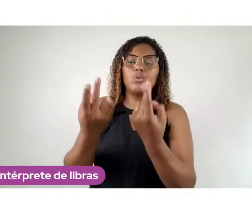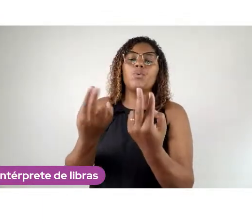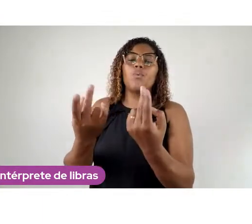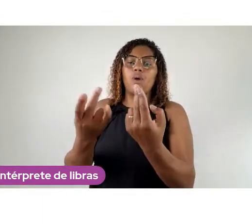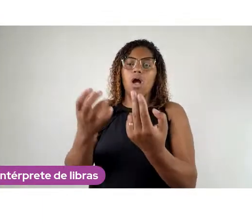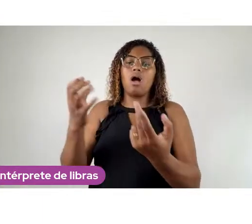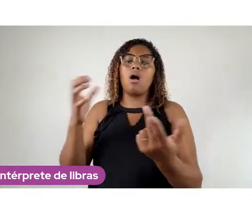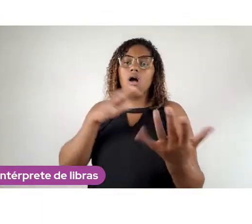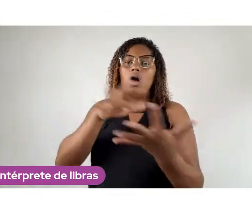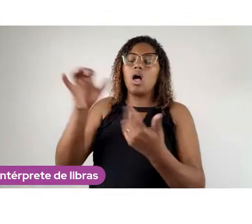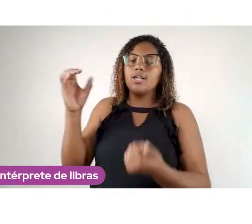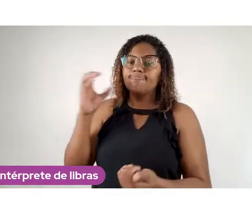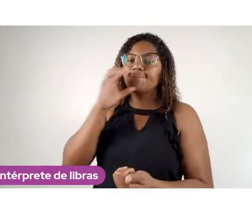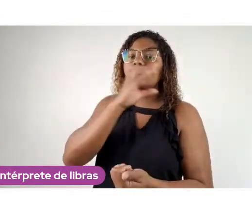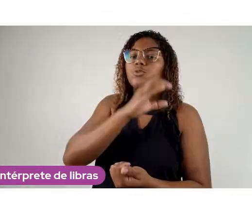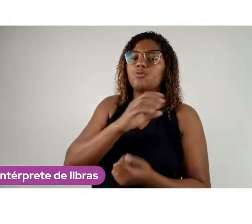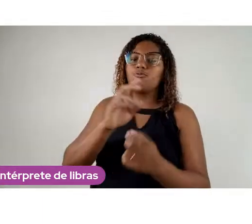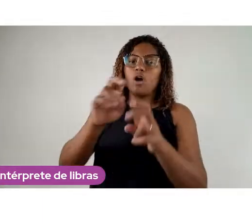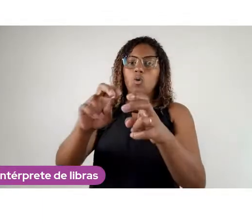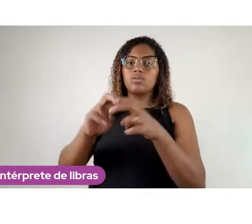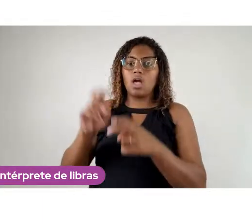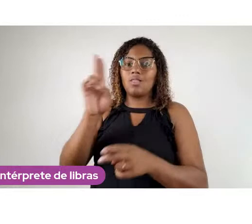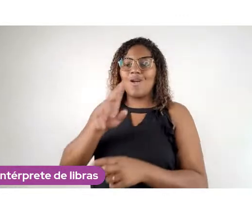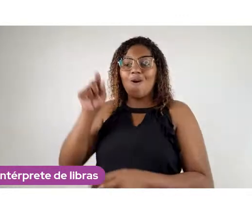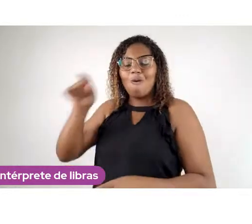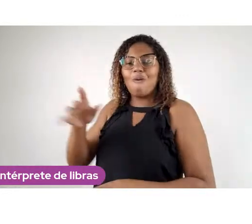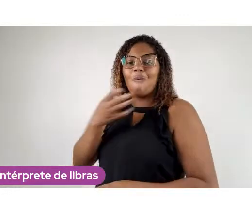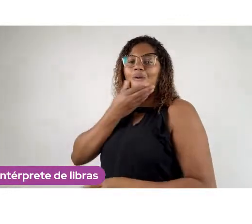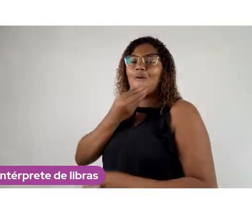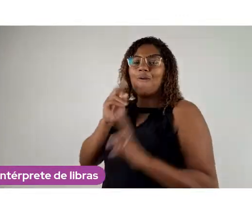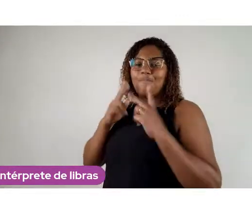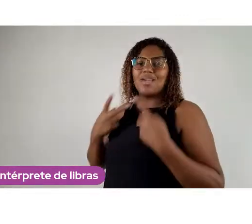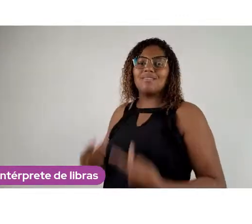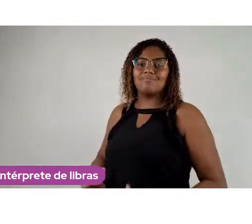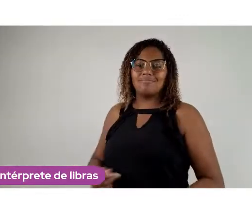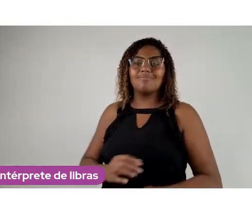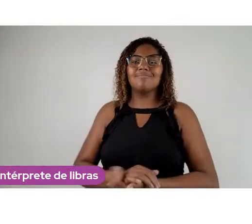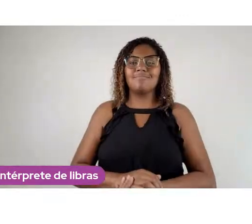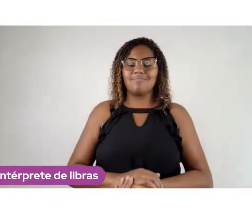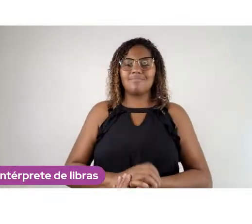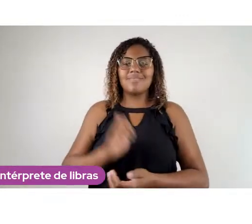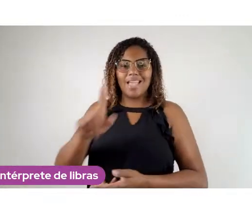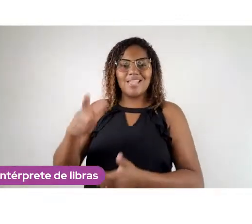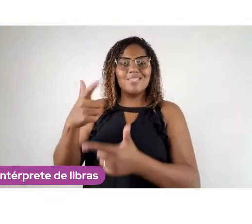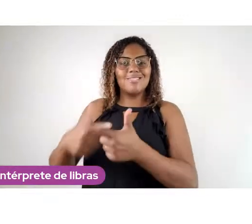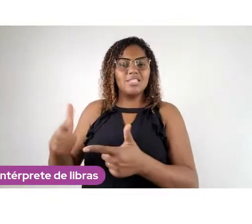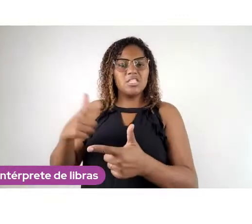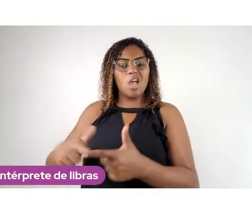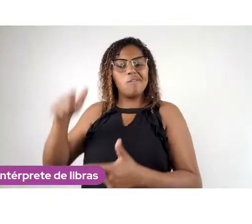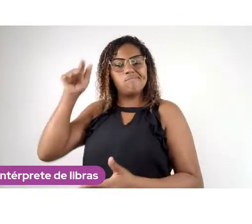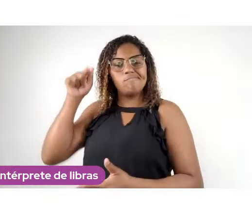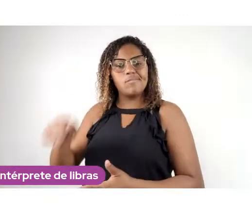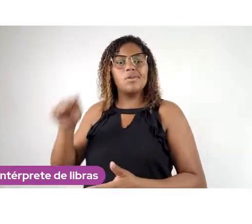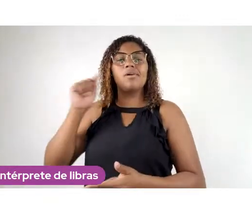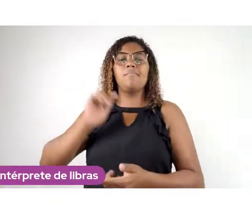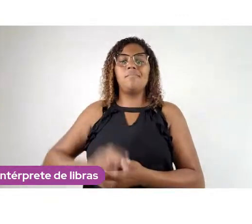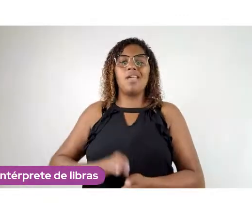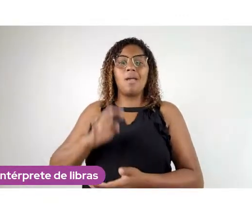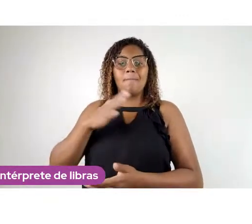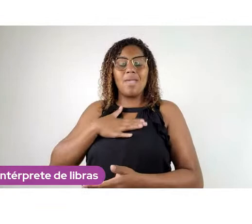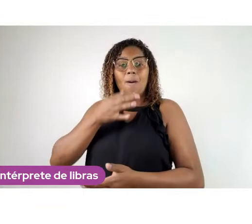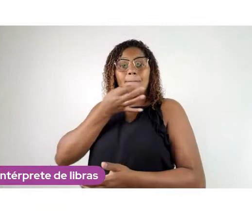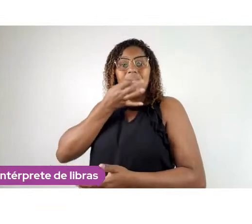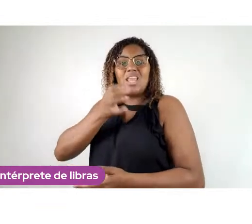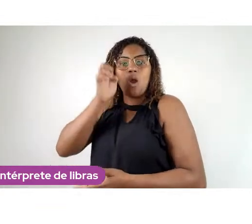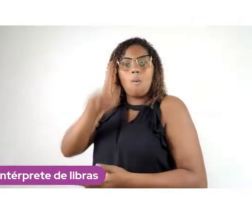estufa pelo homem. Essa é a grande, então, é inequívoco. Então, essa é a palavra que para mim, é a palavra-chave